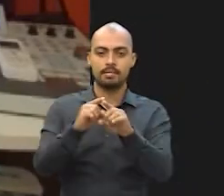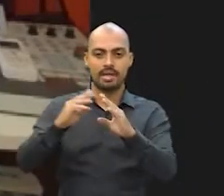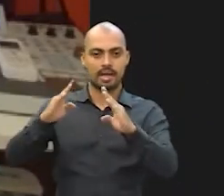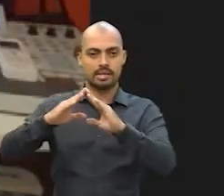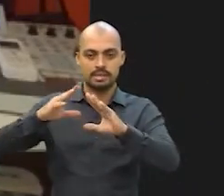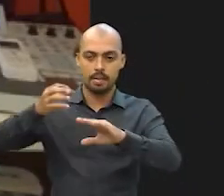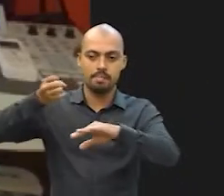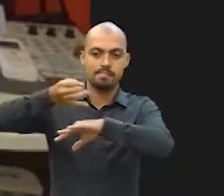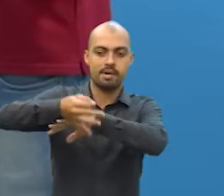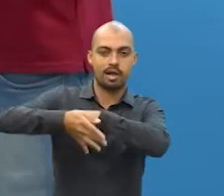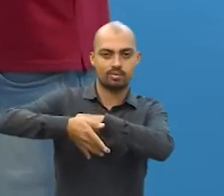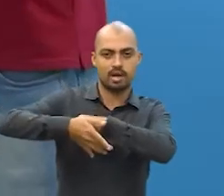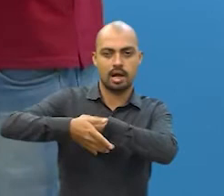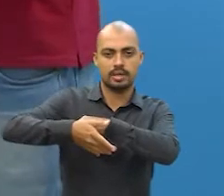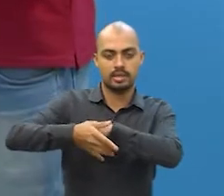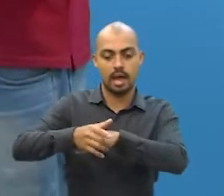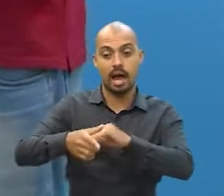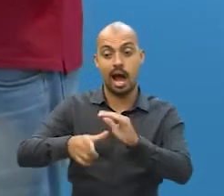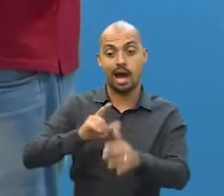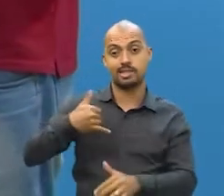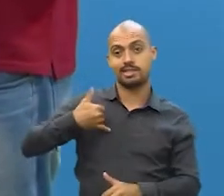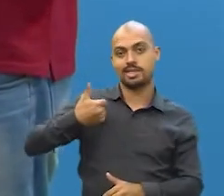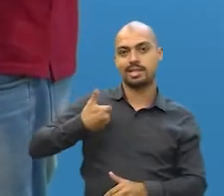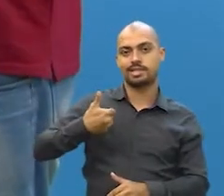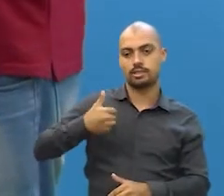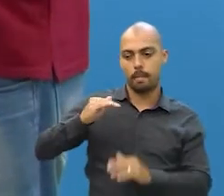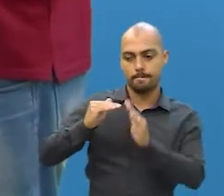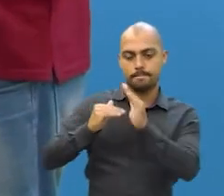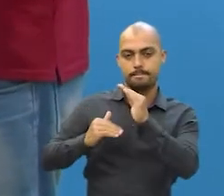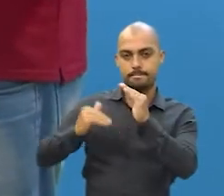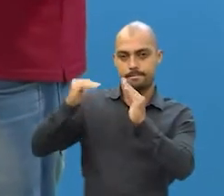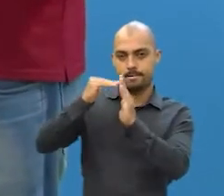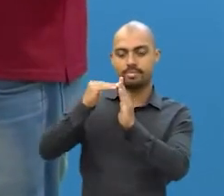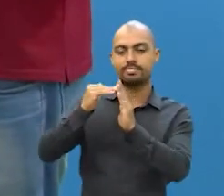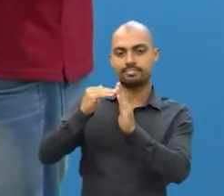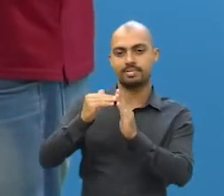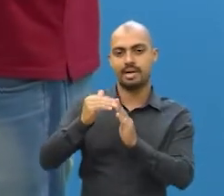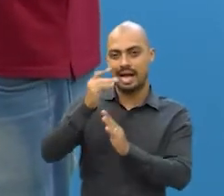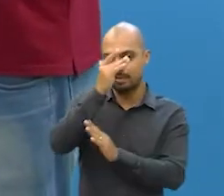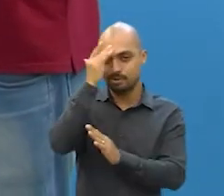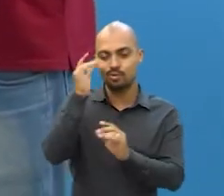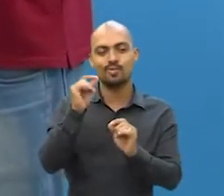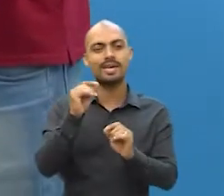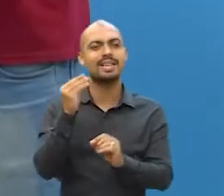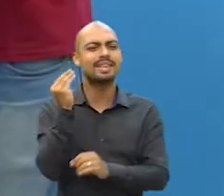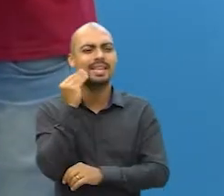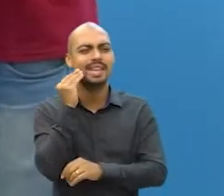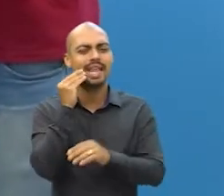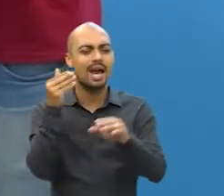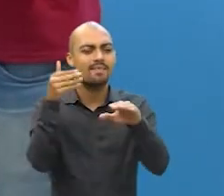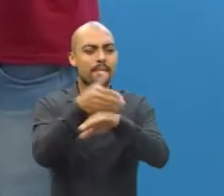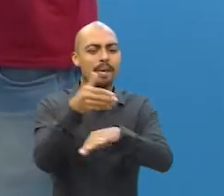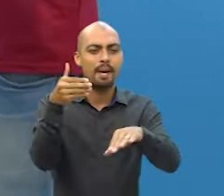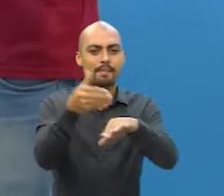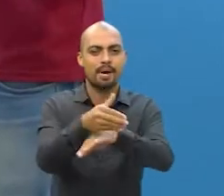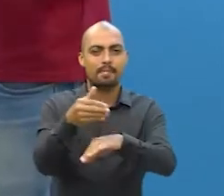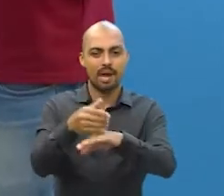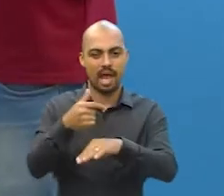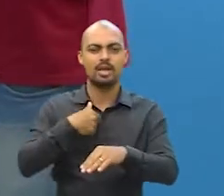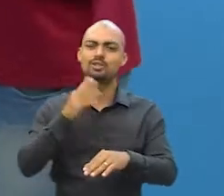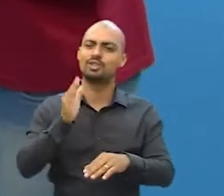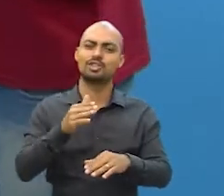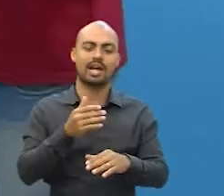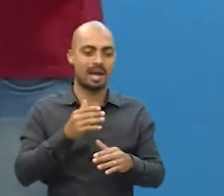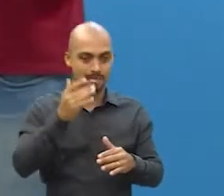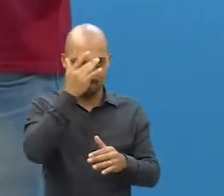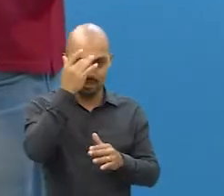noturnas antes mesmo de completar a maioridade, né? Naquela época, muita gente tentava entrar nos botecos. Eu já fui barrado